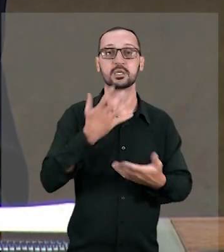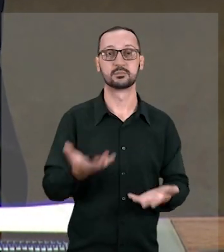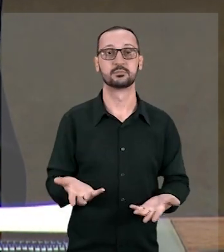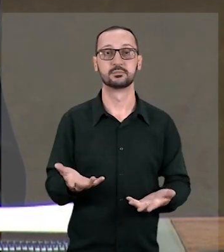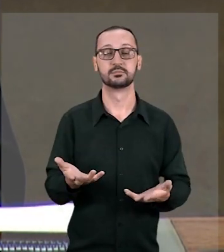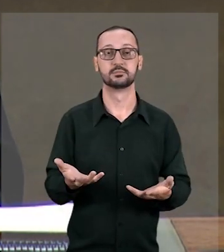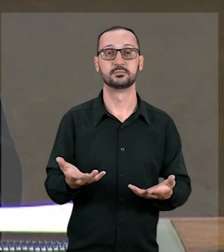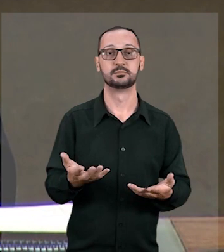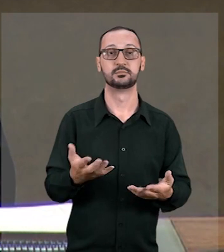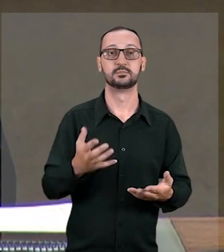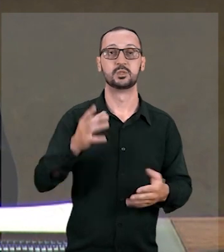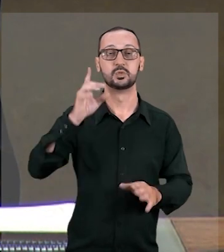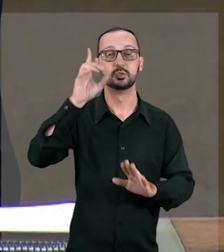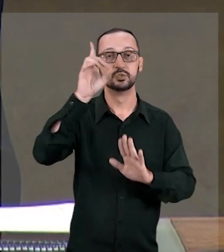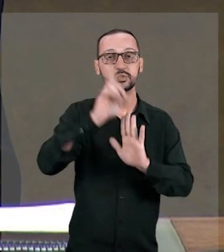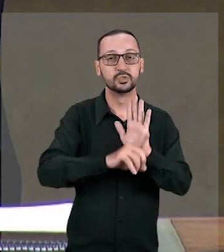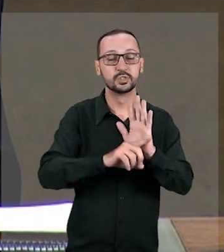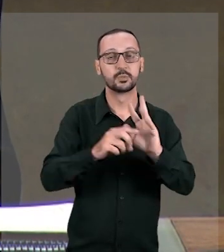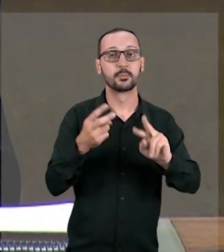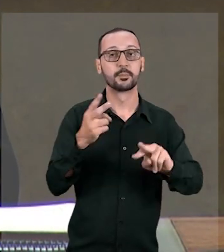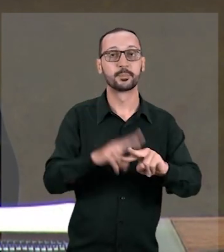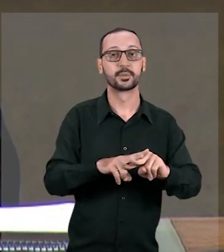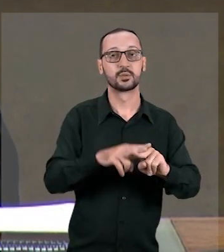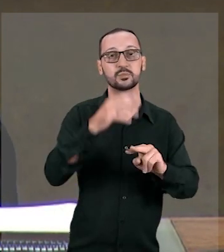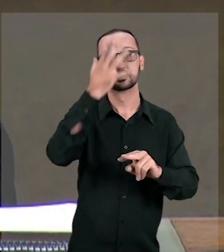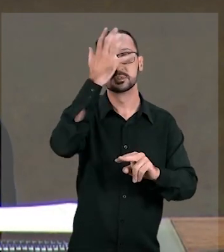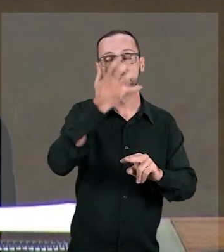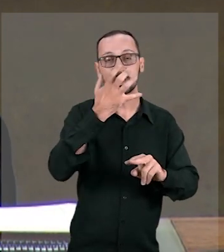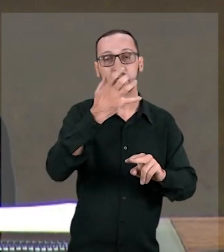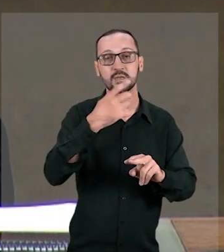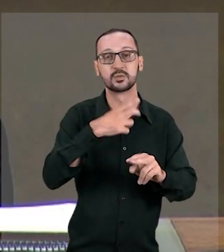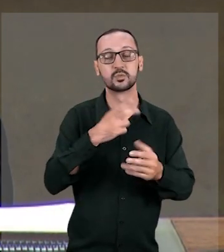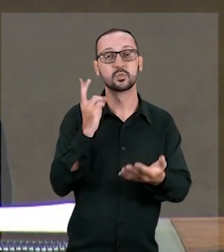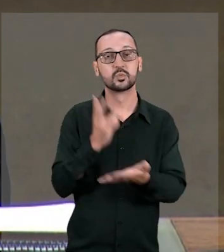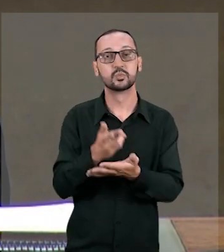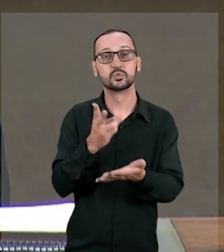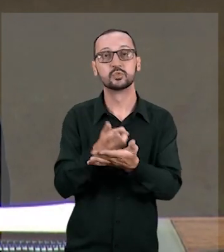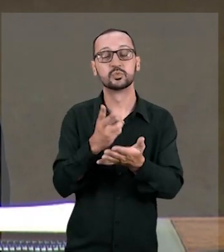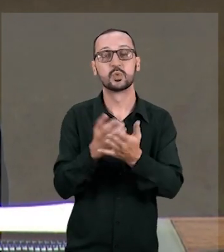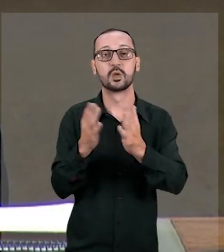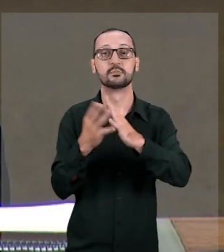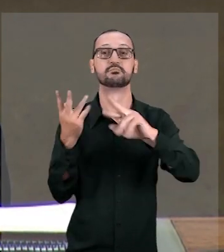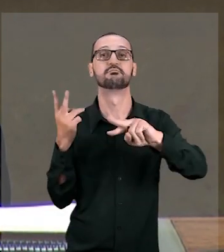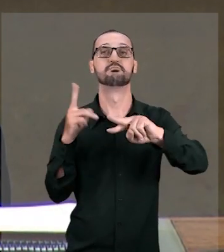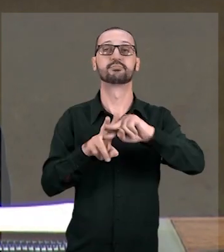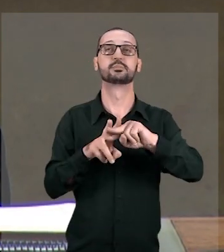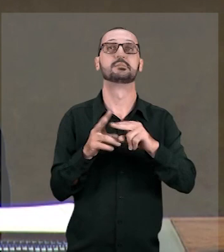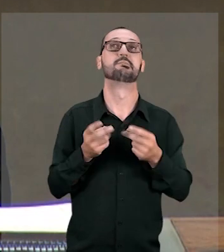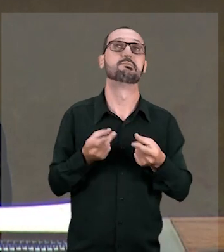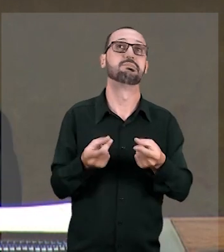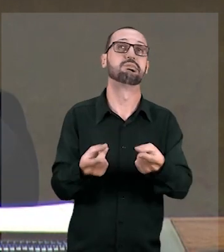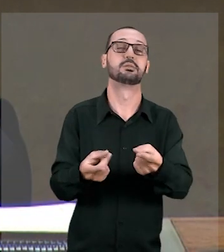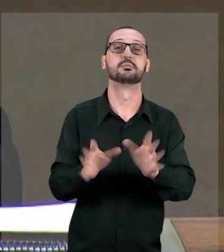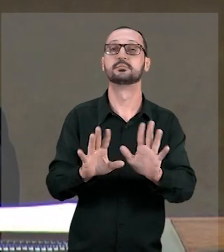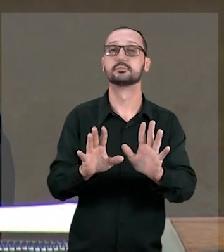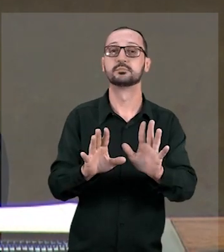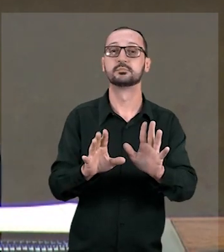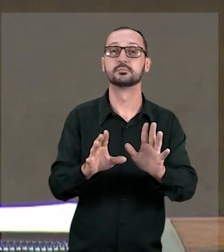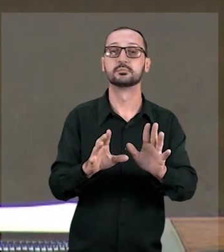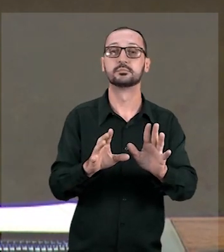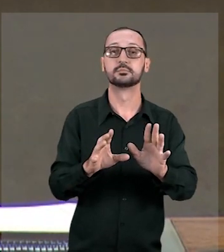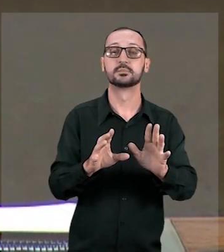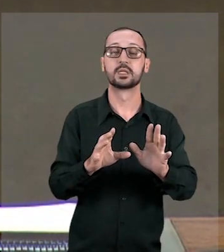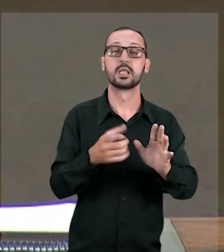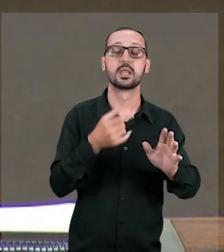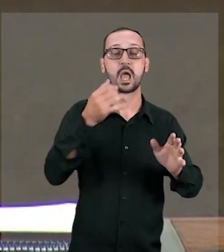E o direito penal sério não aumenta o encarceramento. O direito penal sério diminui o